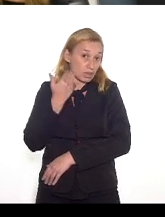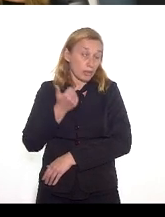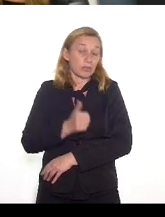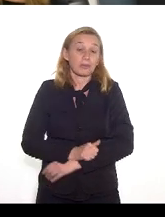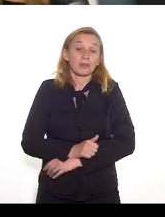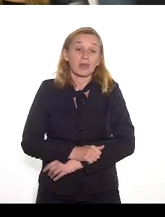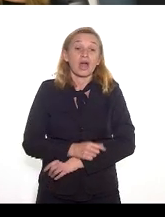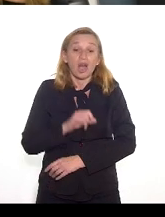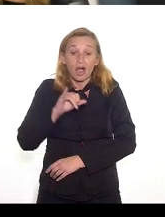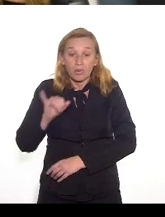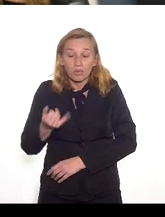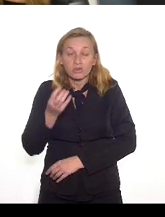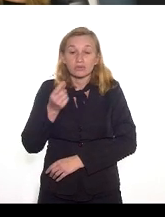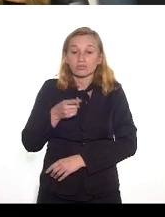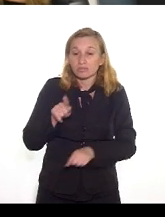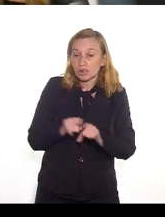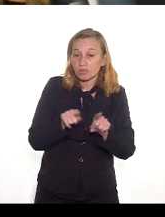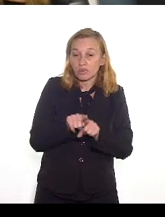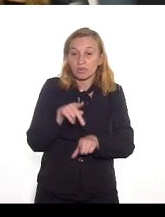Eu aproveito aqui para mencionar